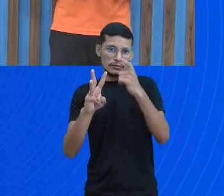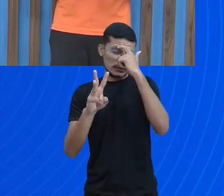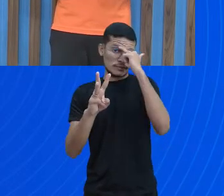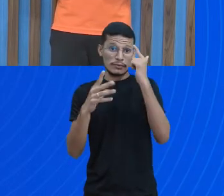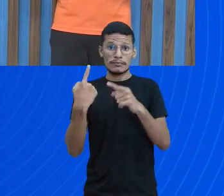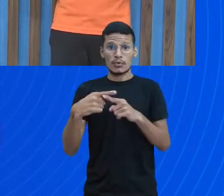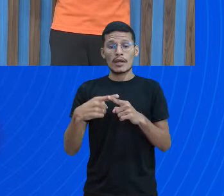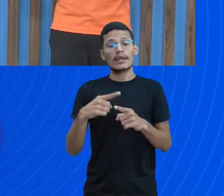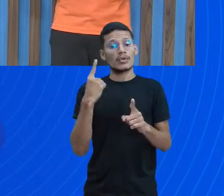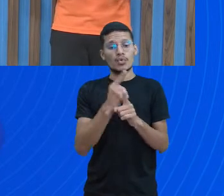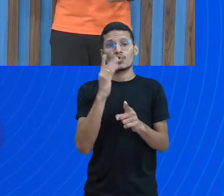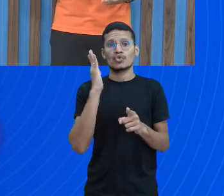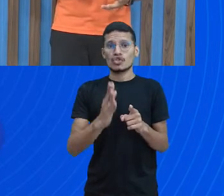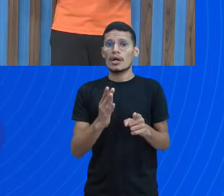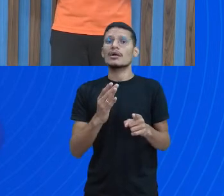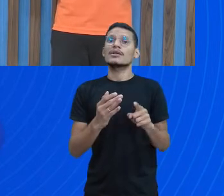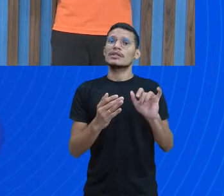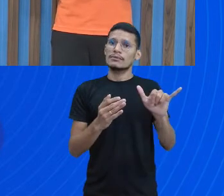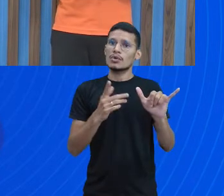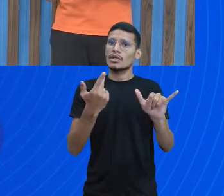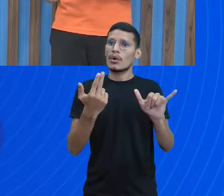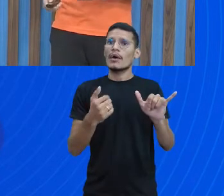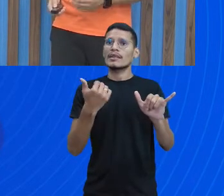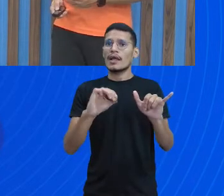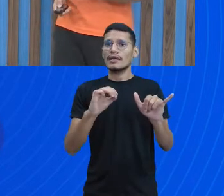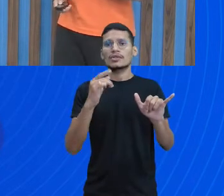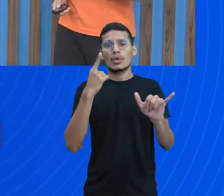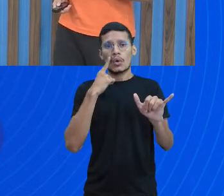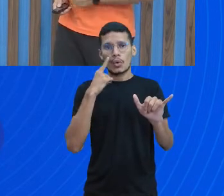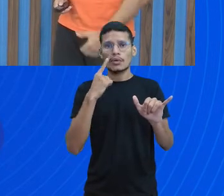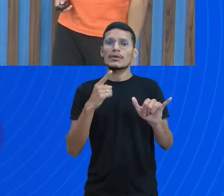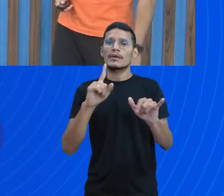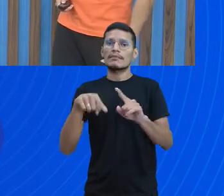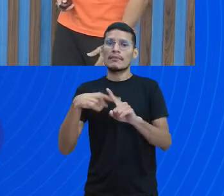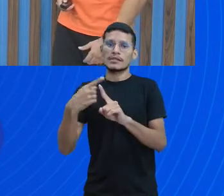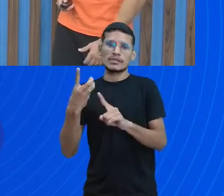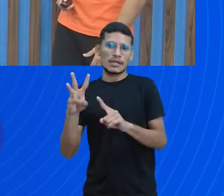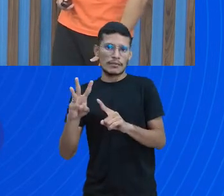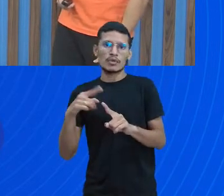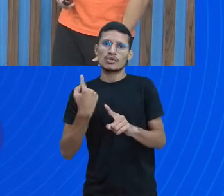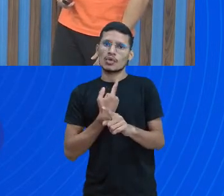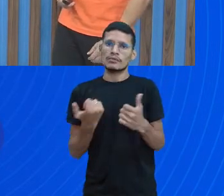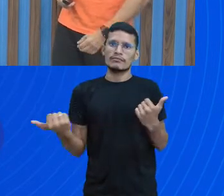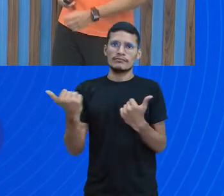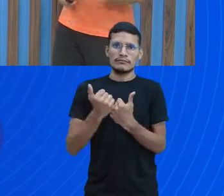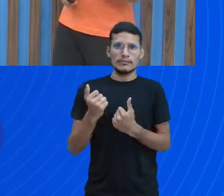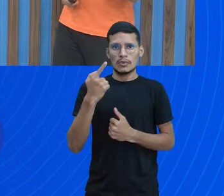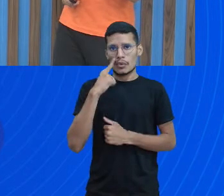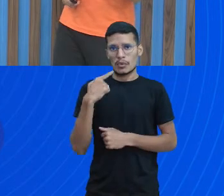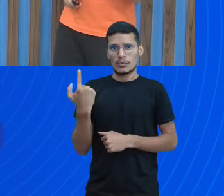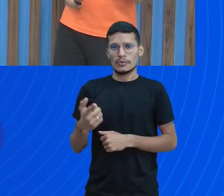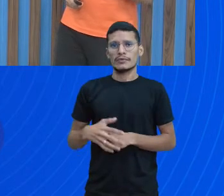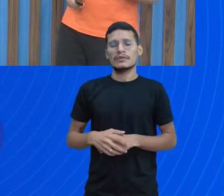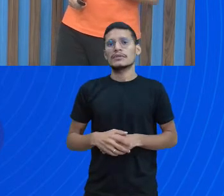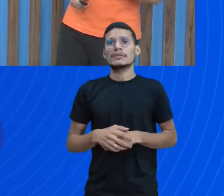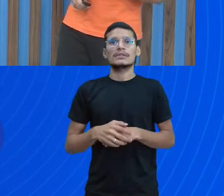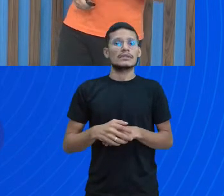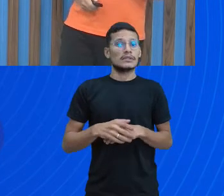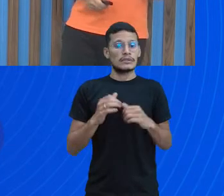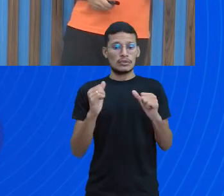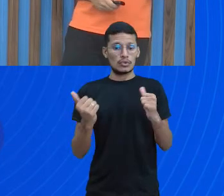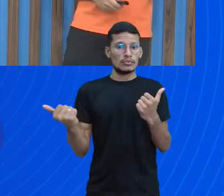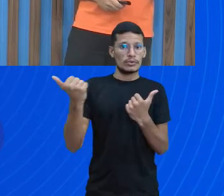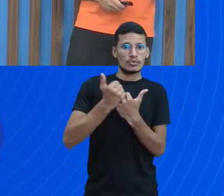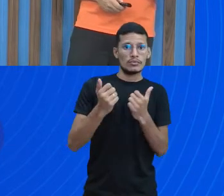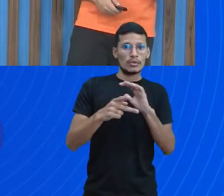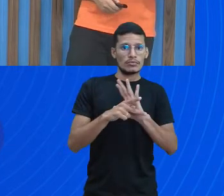isolou, não encontrou que y é igual a 10 mais w. Então, vamos fazer essa substituição aí, ó, tá? No lugar do y,